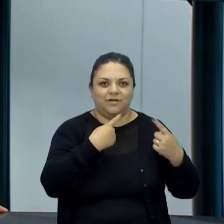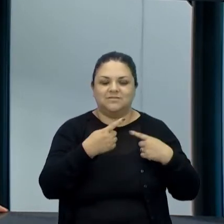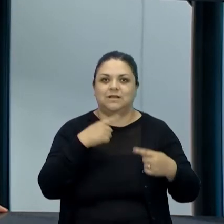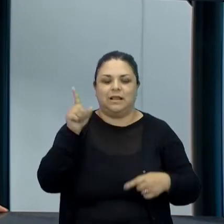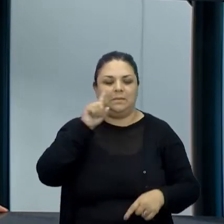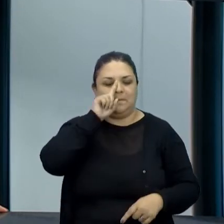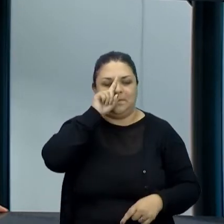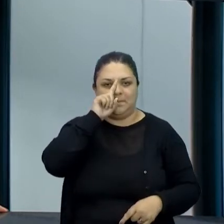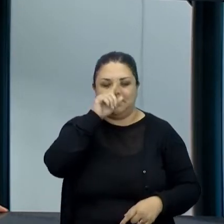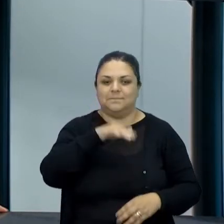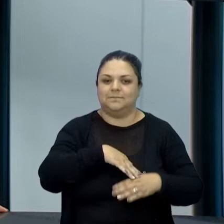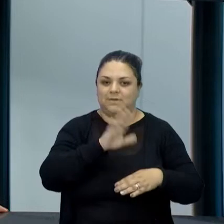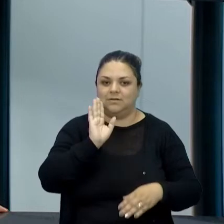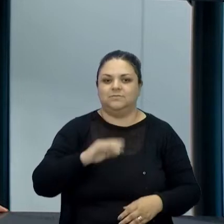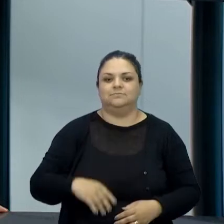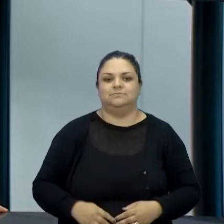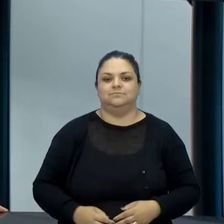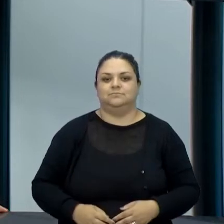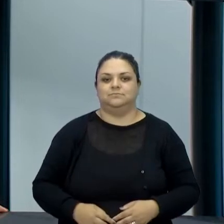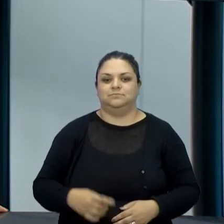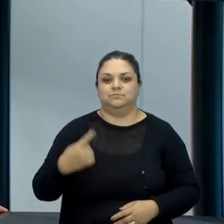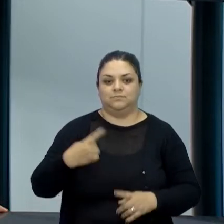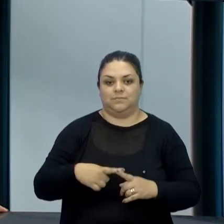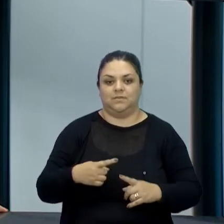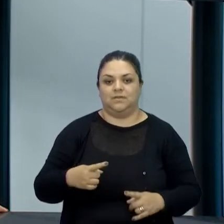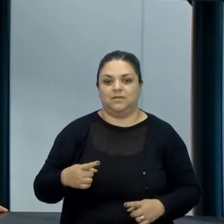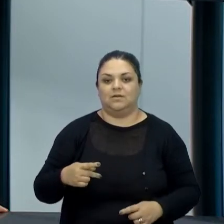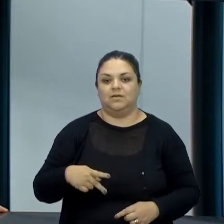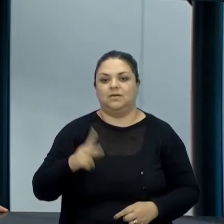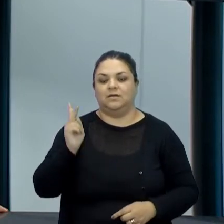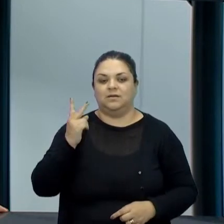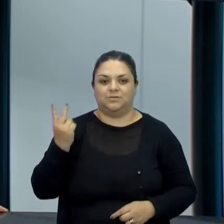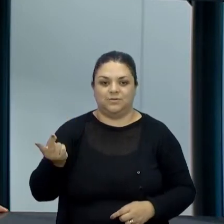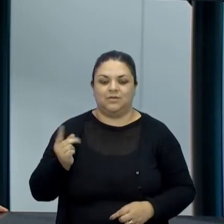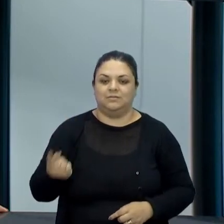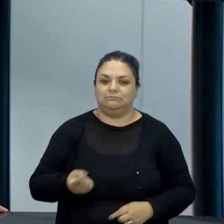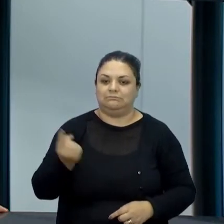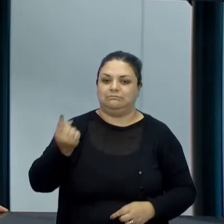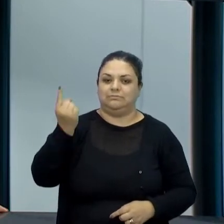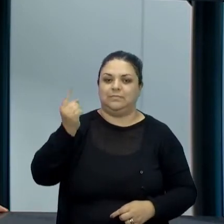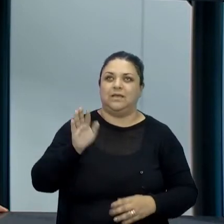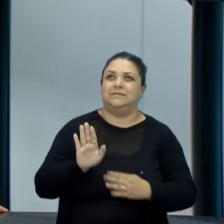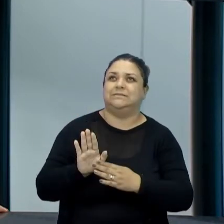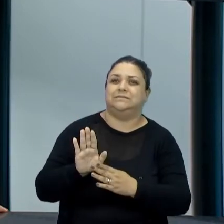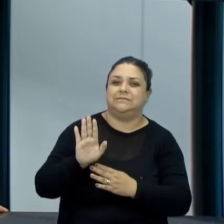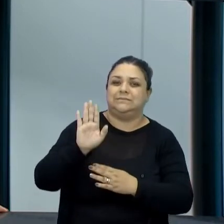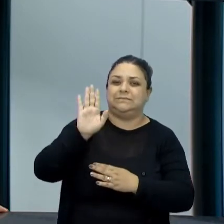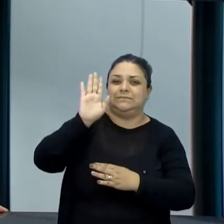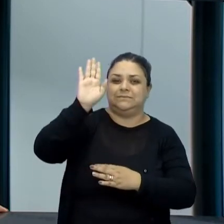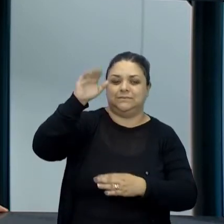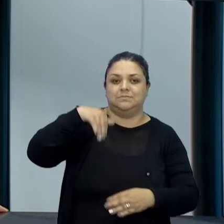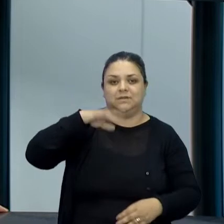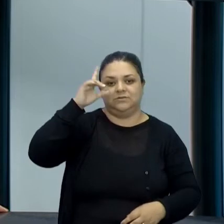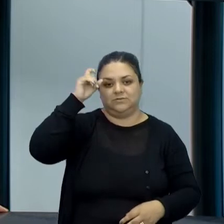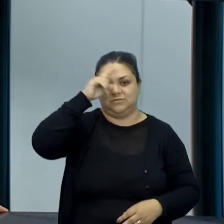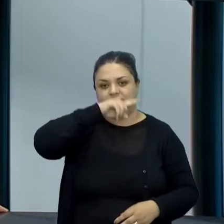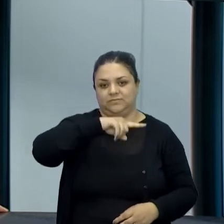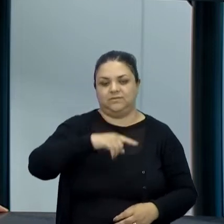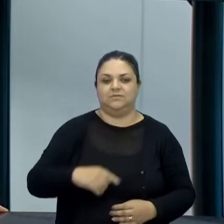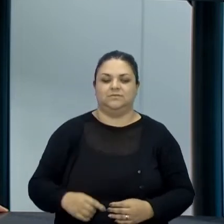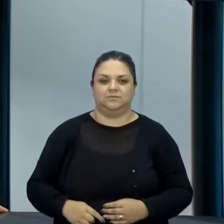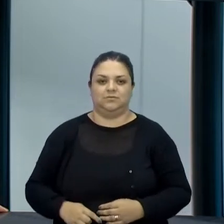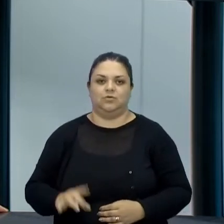Porque ela não é a mais alta, mas ela é mais íngreme e a questão da dificuldade de ser escalada, né? Não é a altitude só